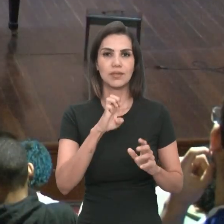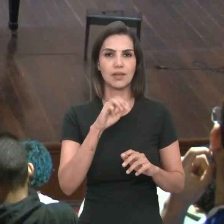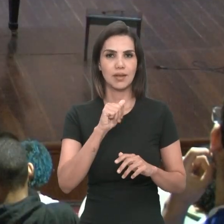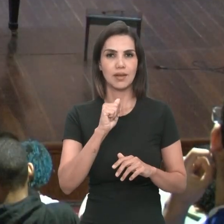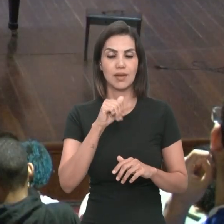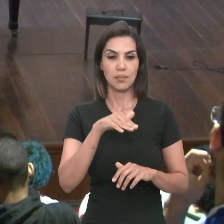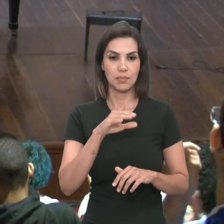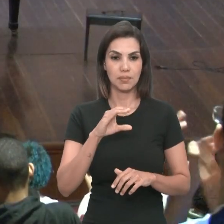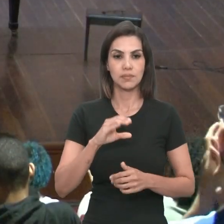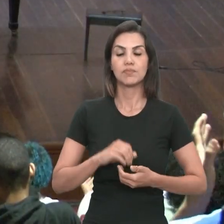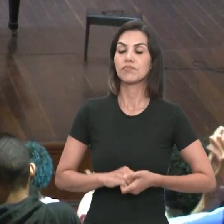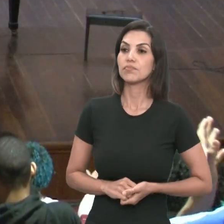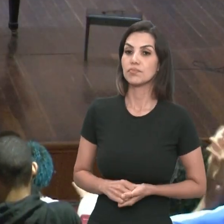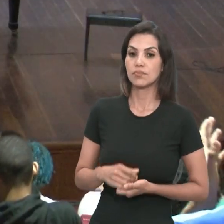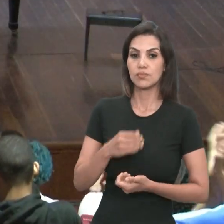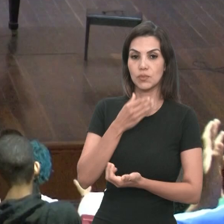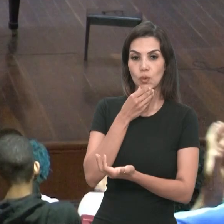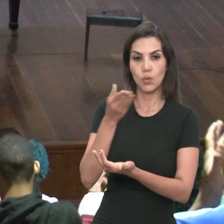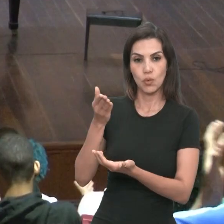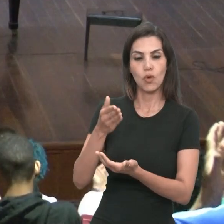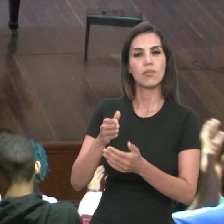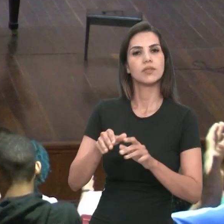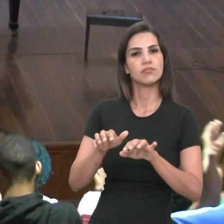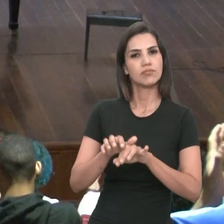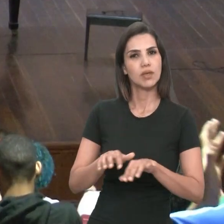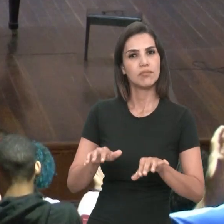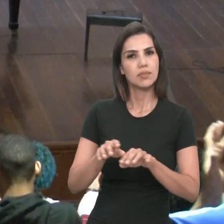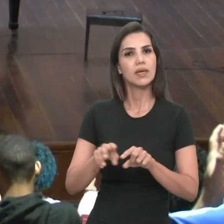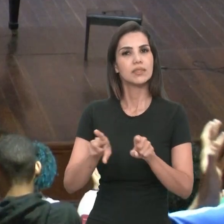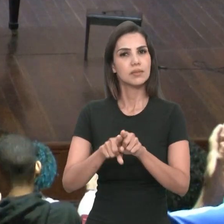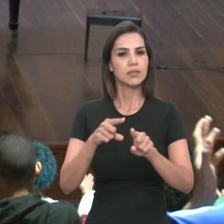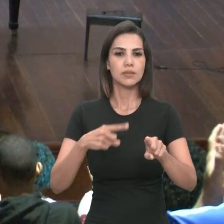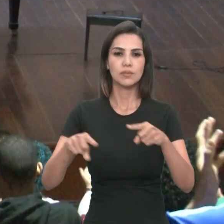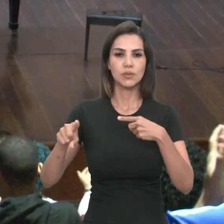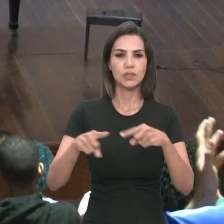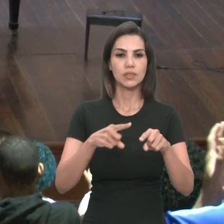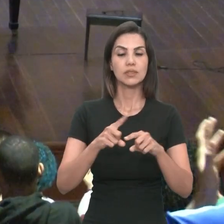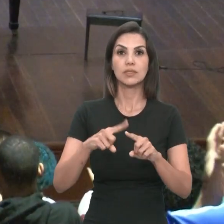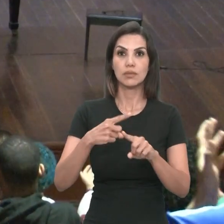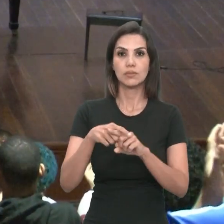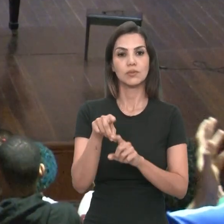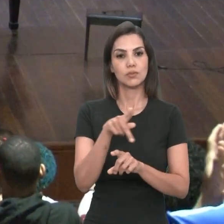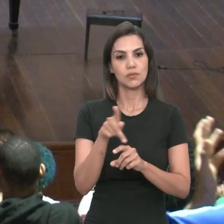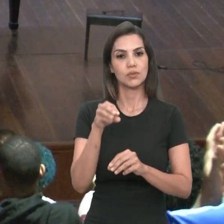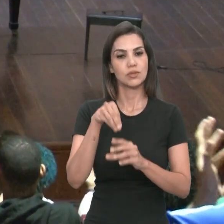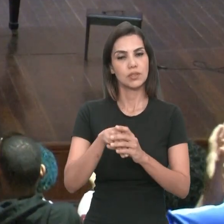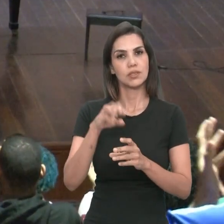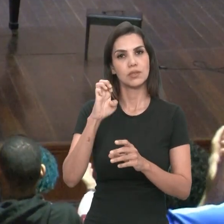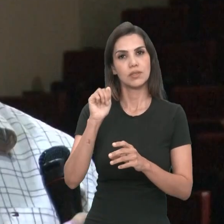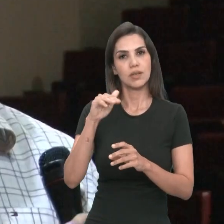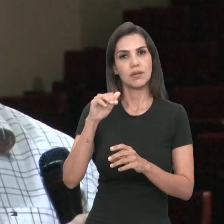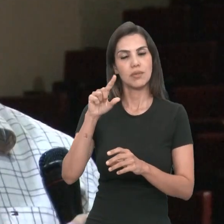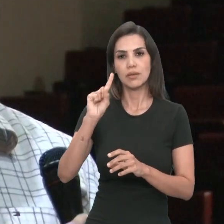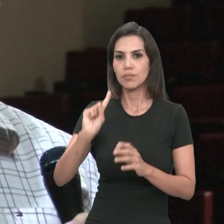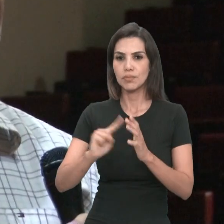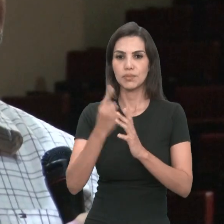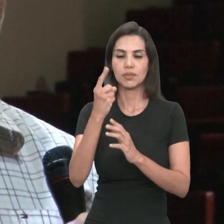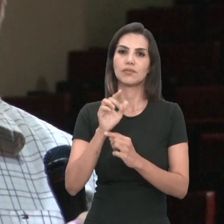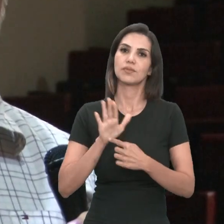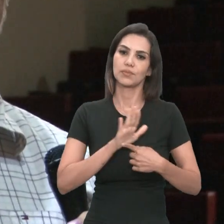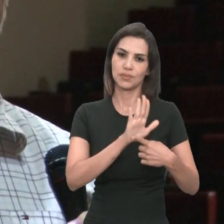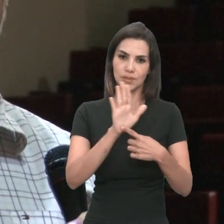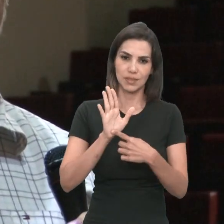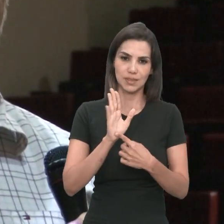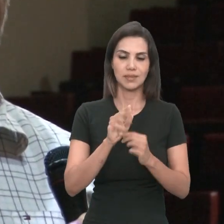Adriano Contó, que é musicista e professor da EMAC, fez a sua primeira apresentação no projeto. Vi esse